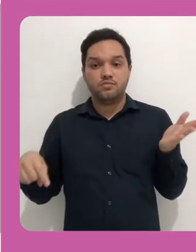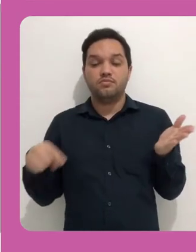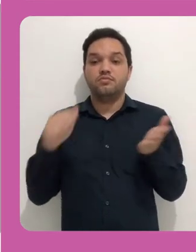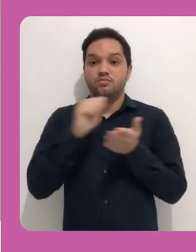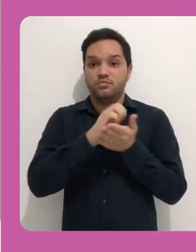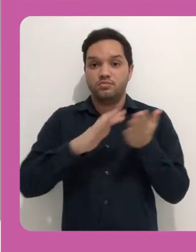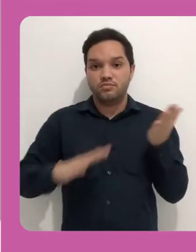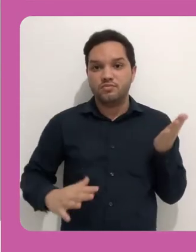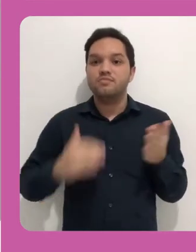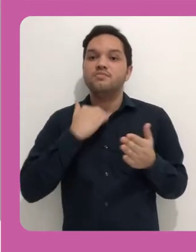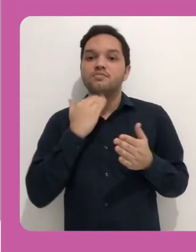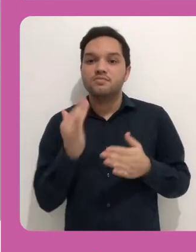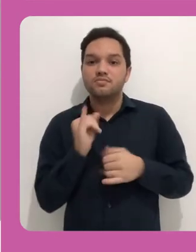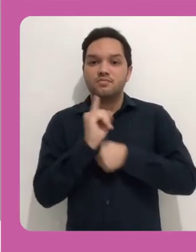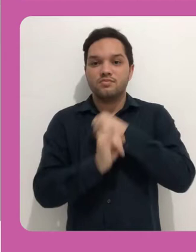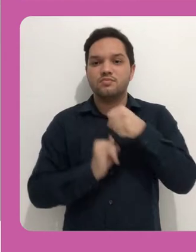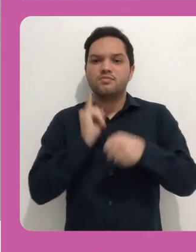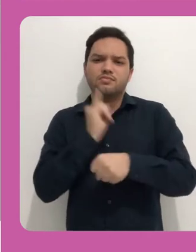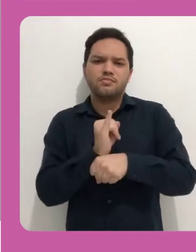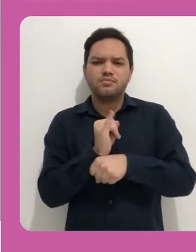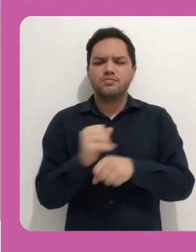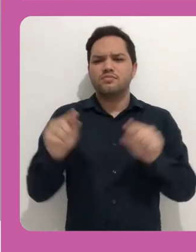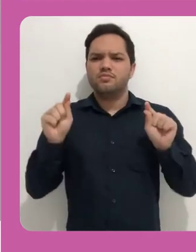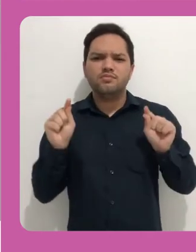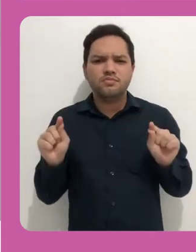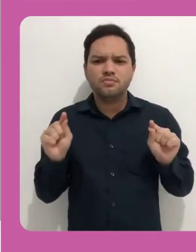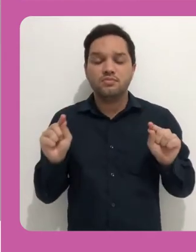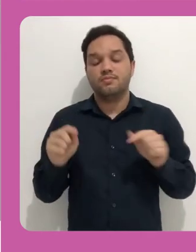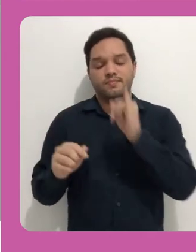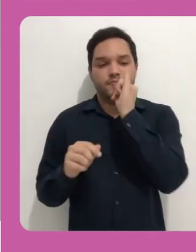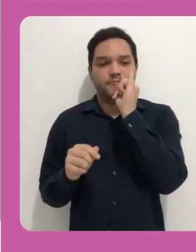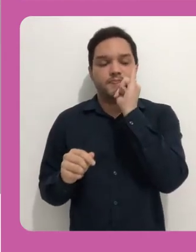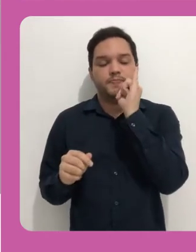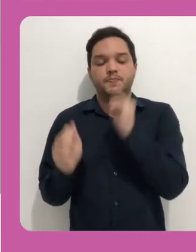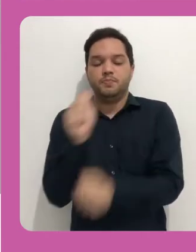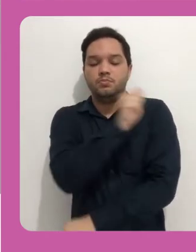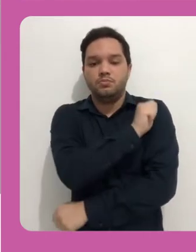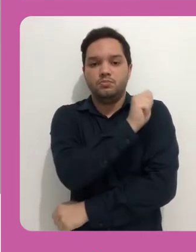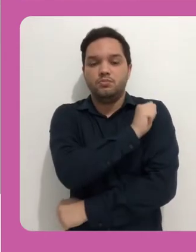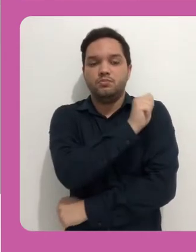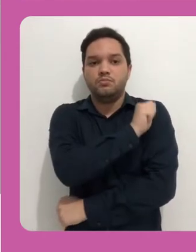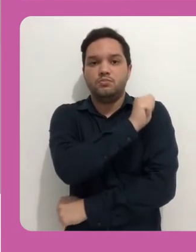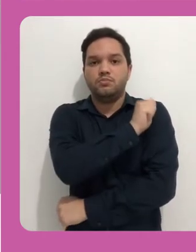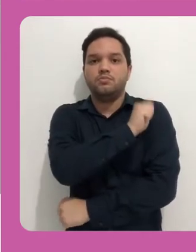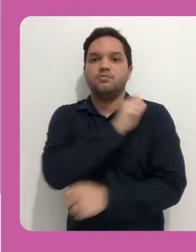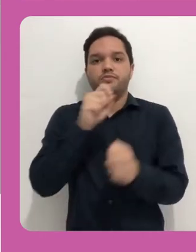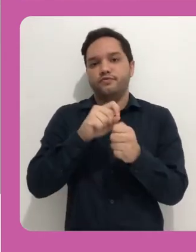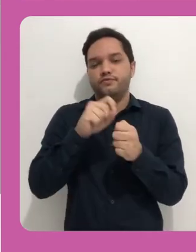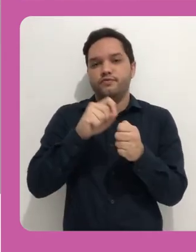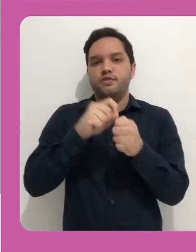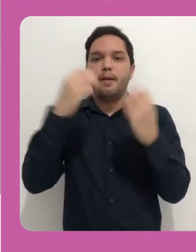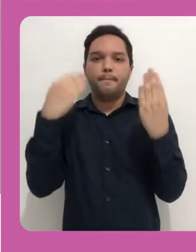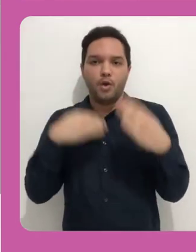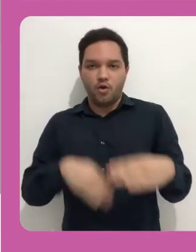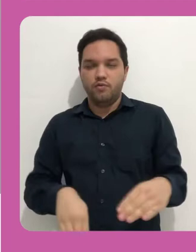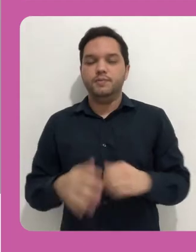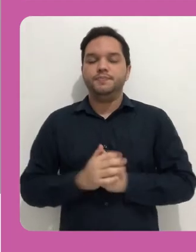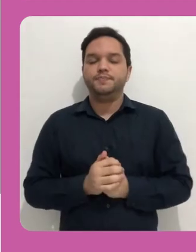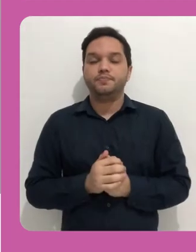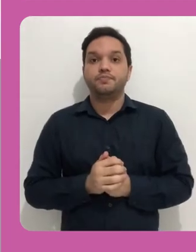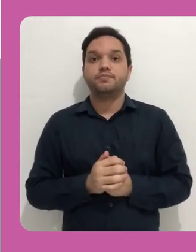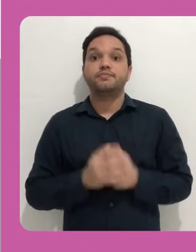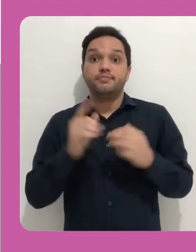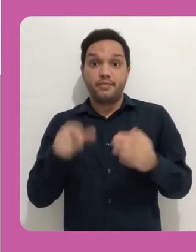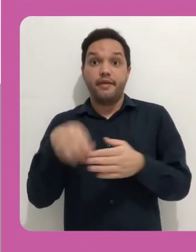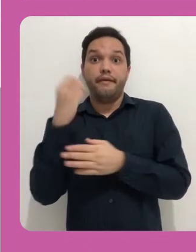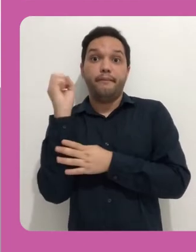aluno fez uma prova e você então quer lançar essa nota do aluno aqui no Moodle para que fique